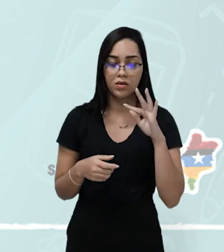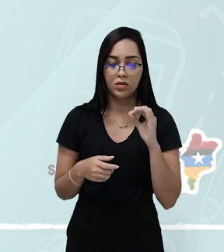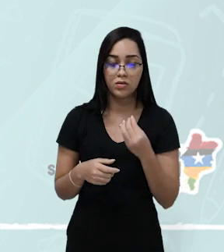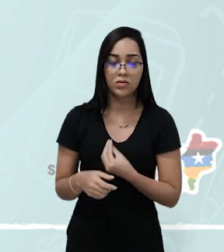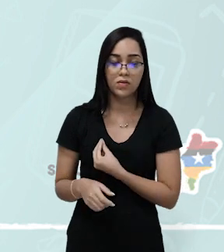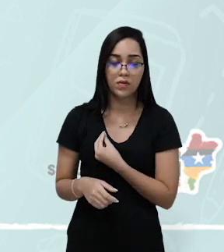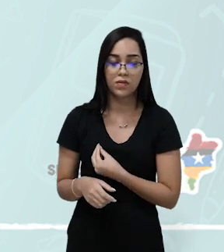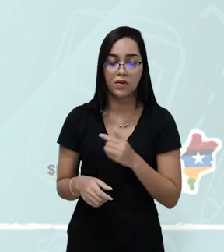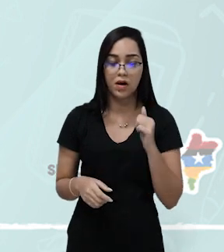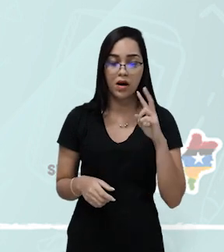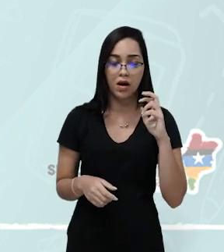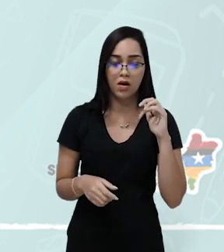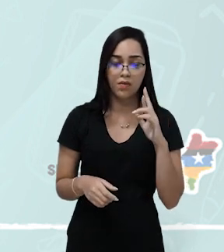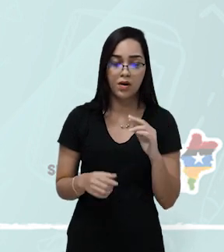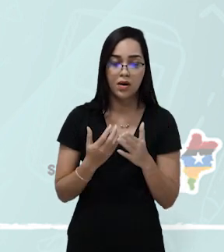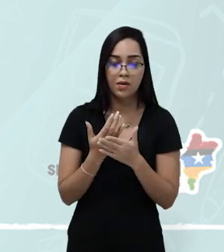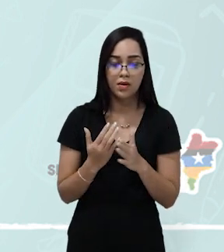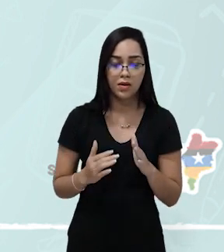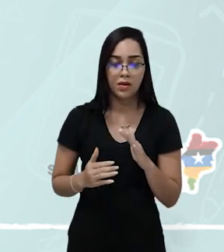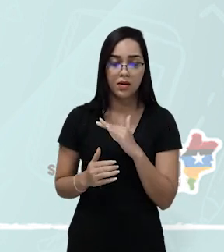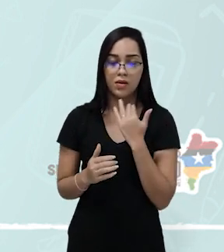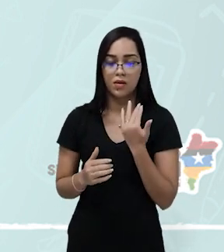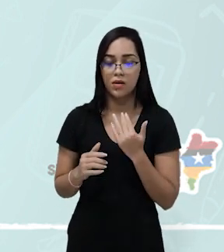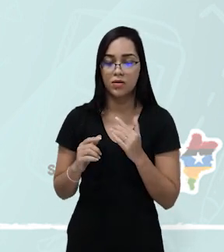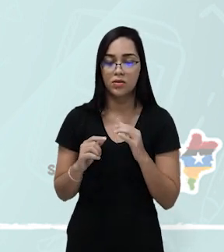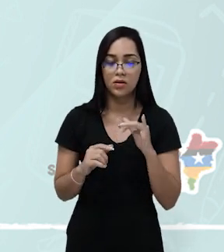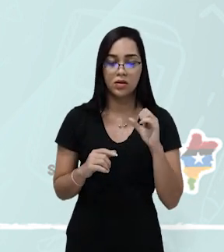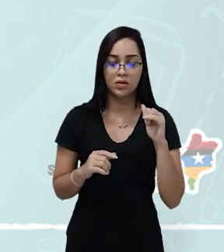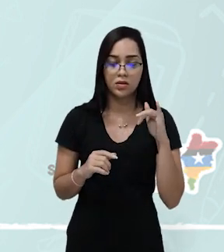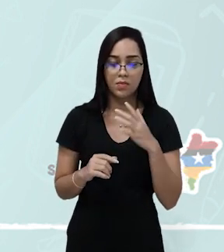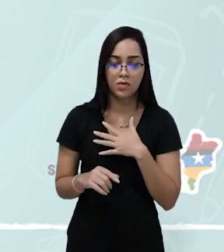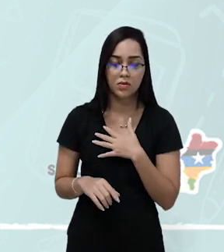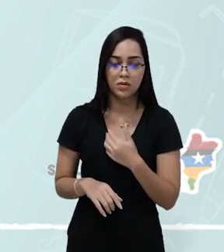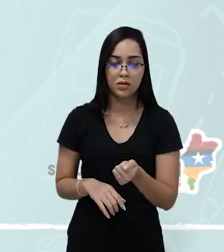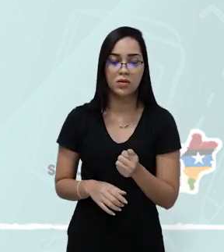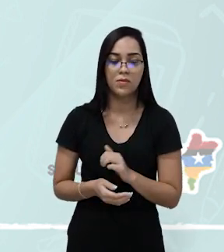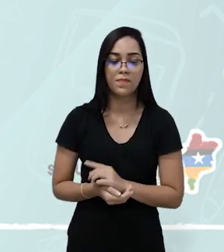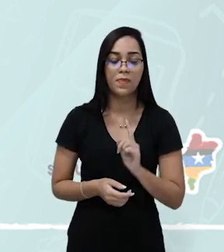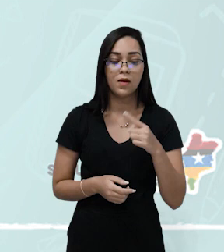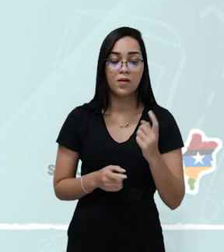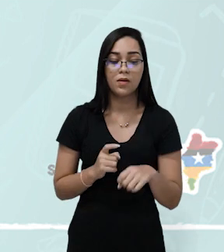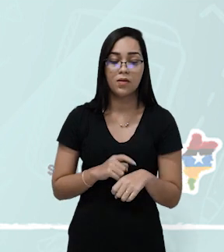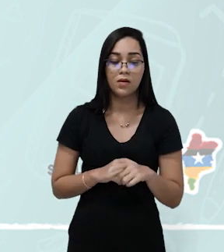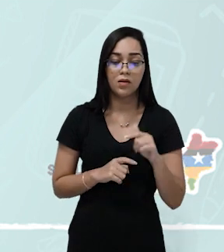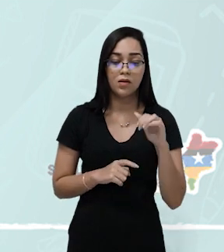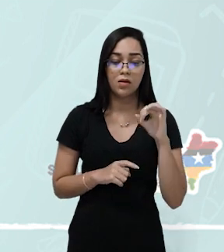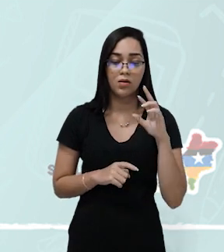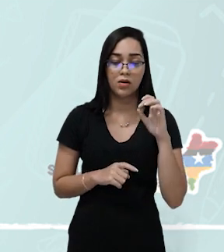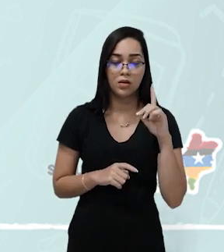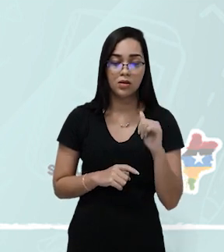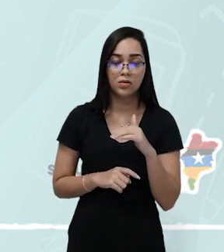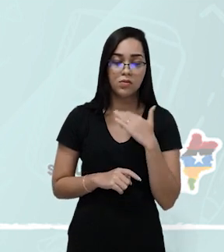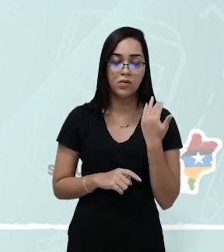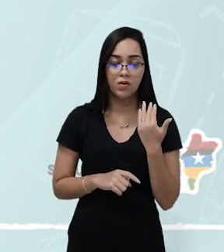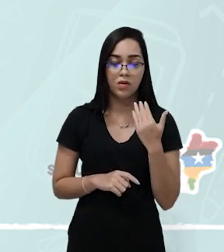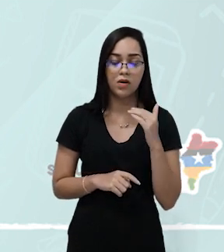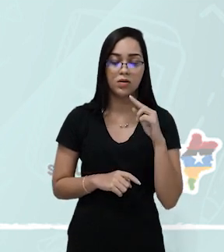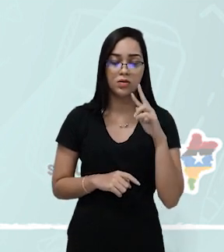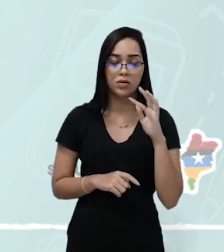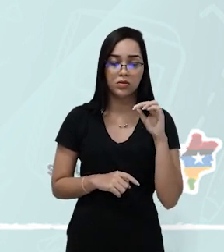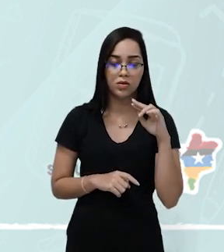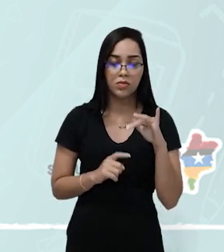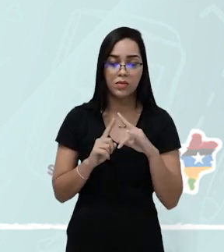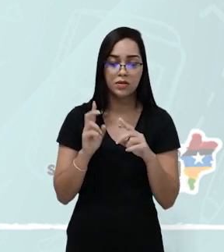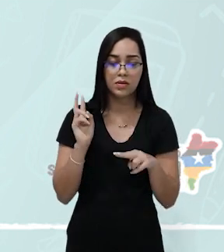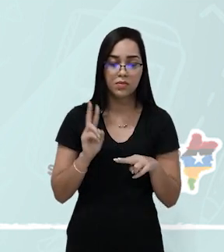antídoto e sobrevive. Álvaro acaba falecendo em combate e Isabel se suicida. Algum tempo depois, Loredano trama a morte de